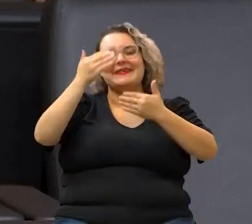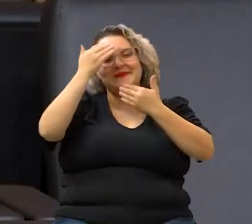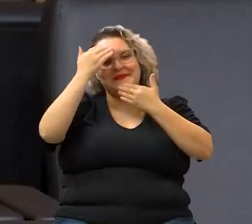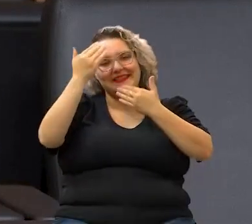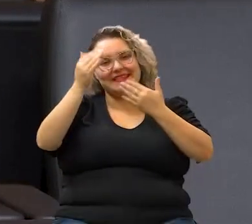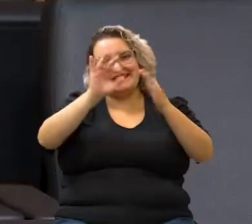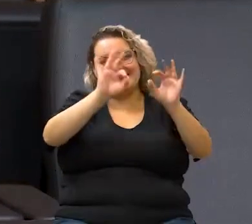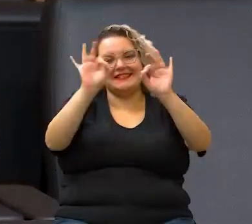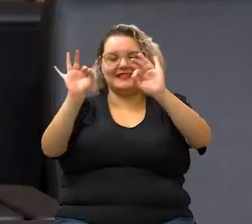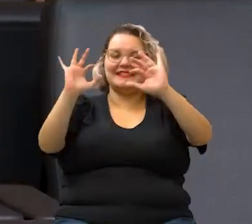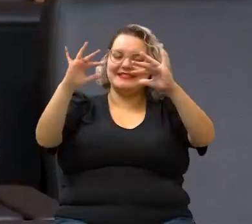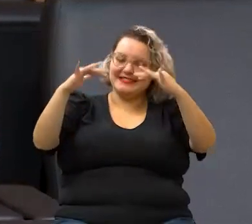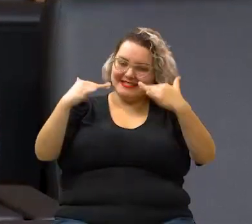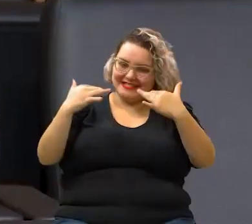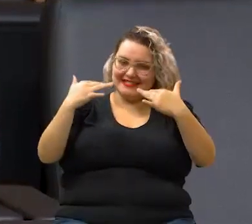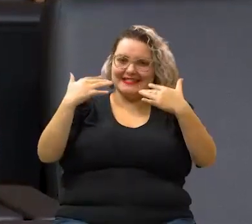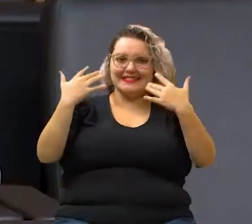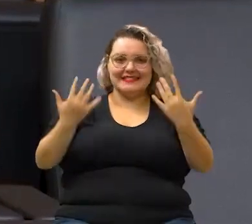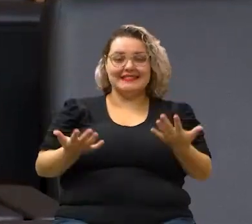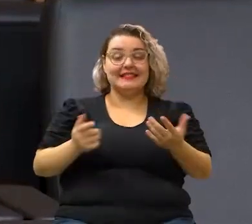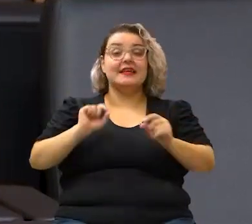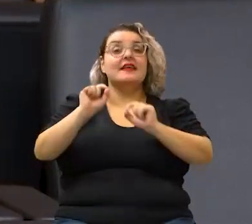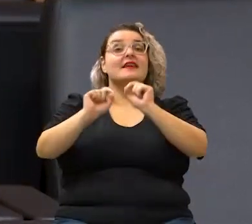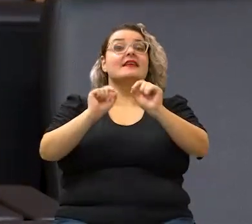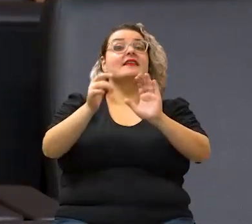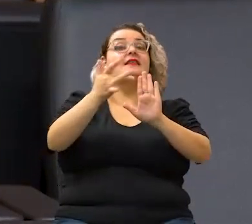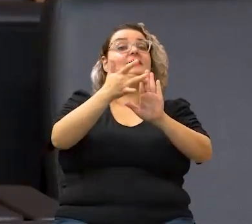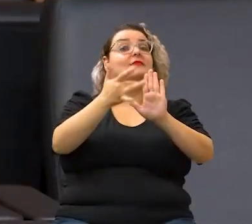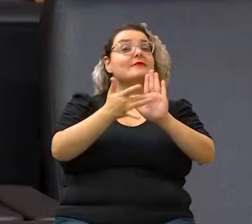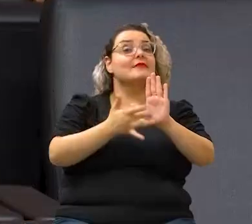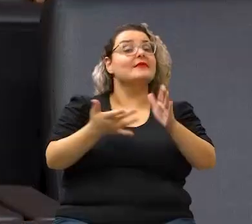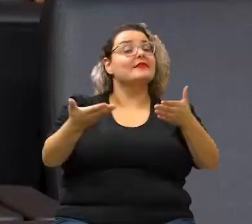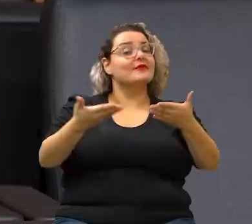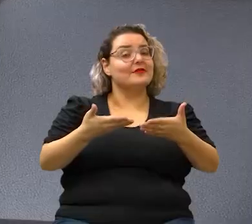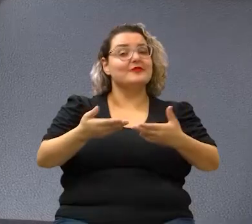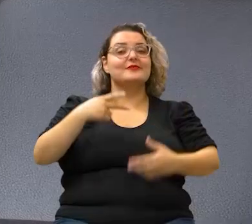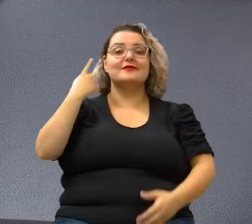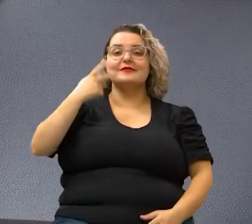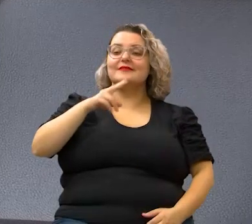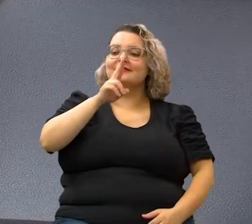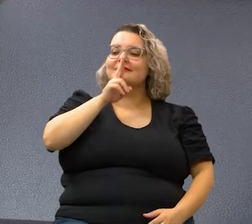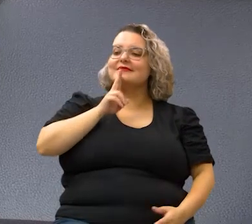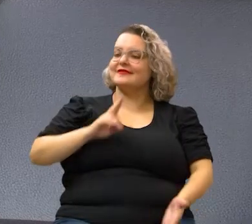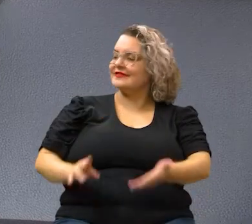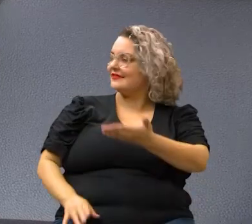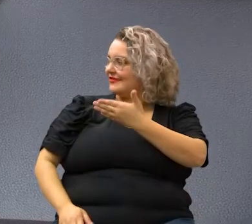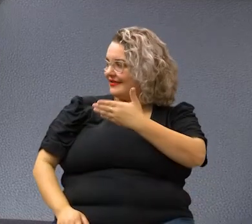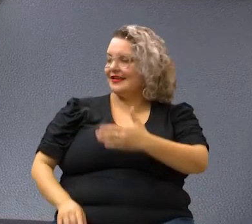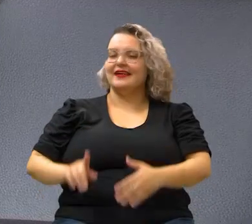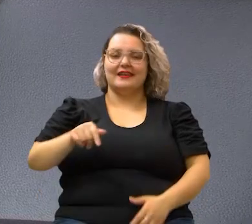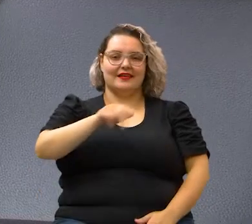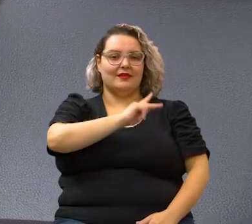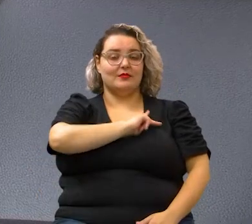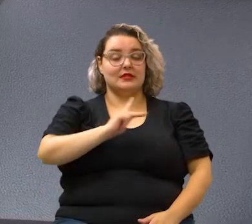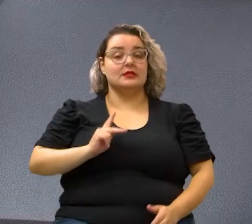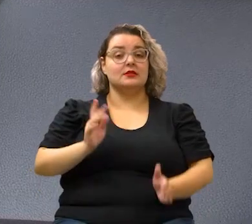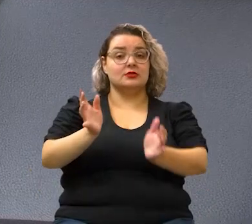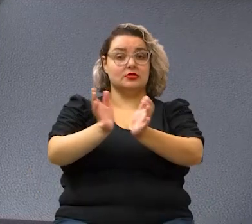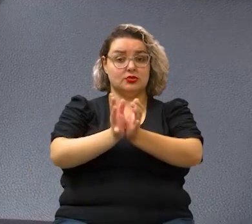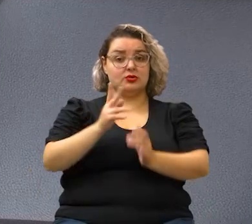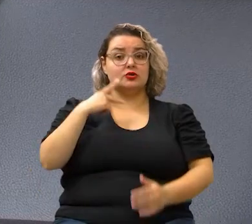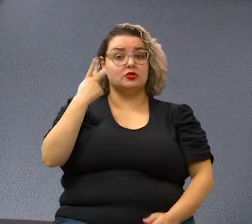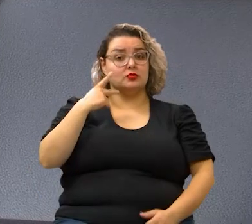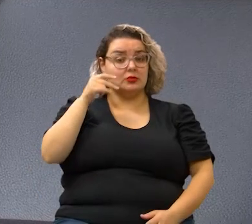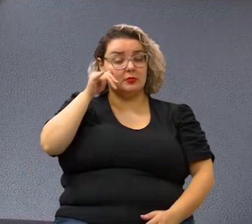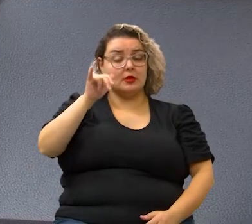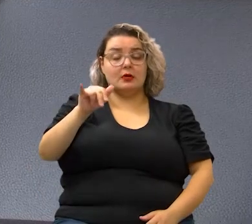muito obrigado pela sua companhia, pela sua audiência. E quem está em pauta hoje é o vereador Nelson Osseri, ele que é o presidente da Comissão